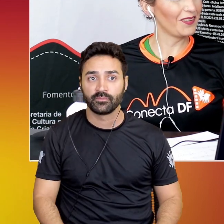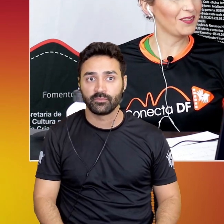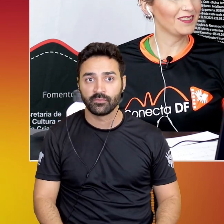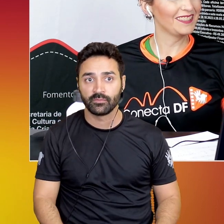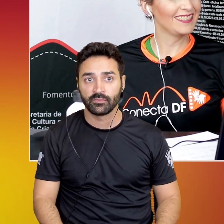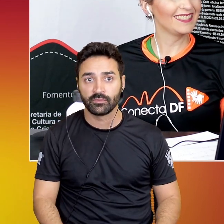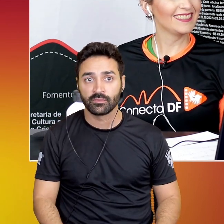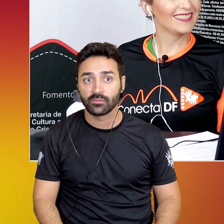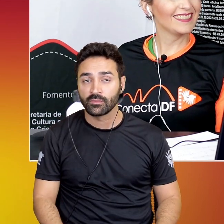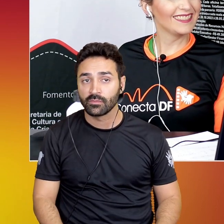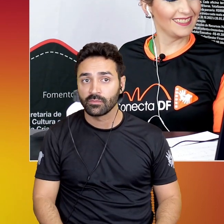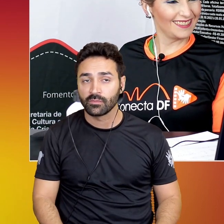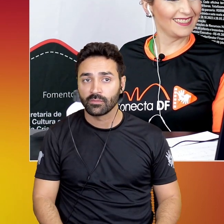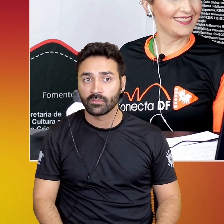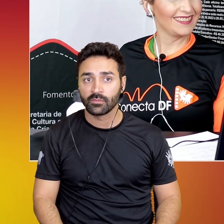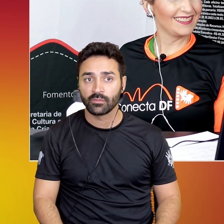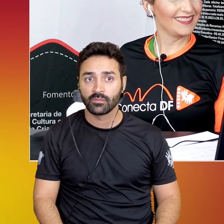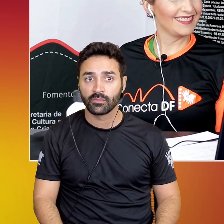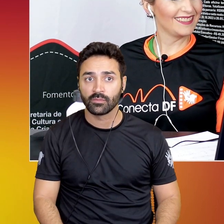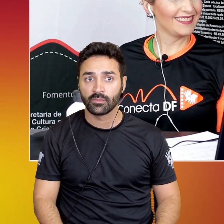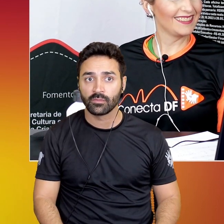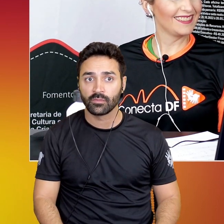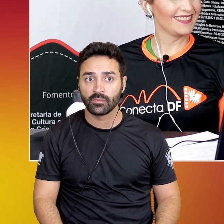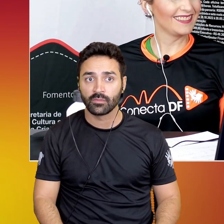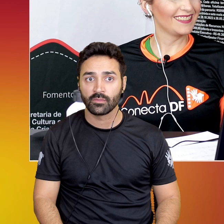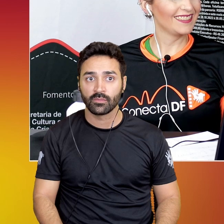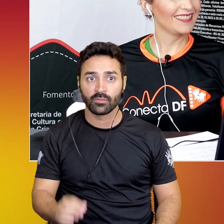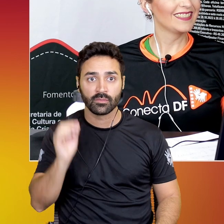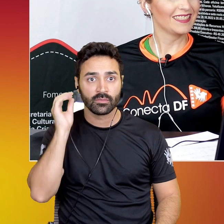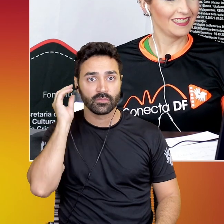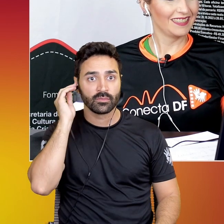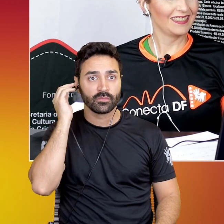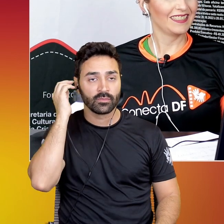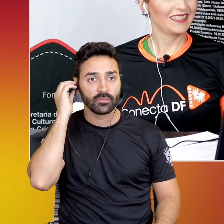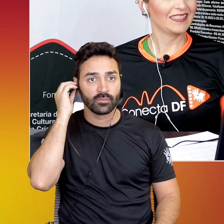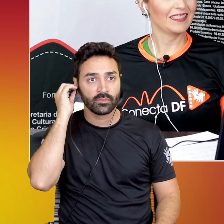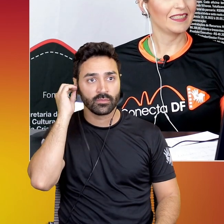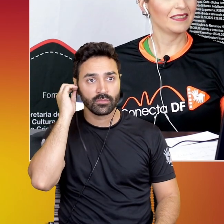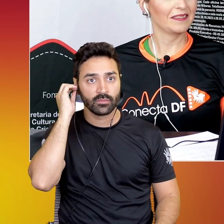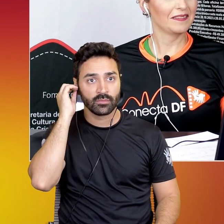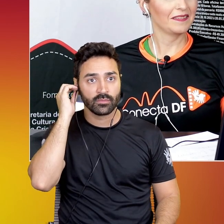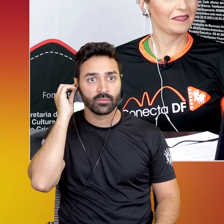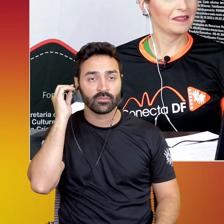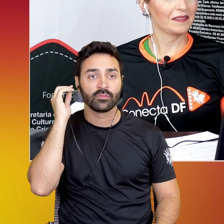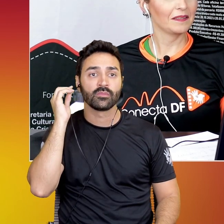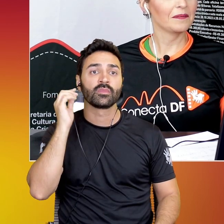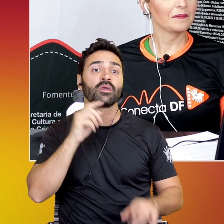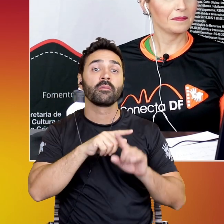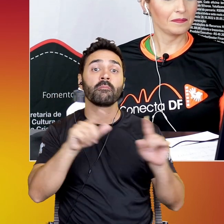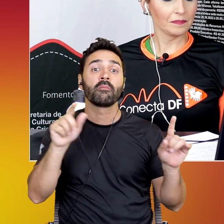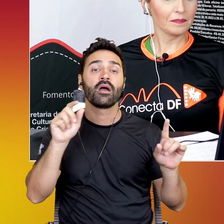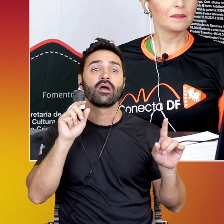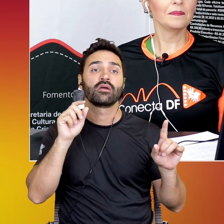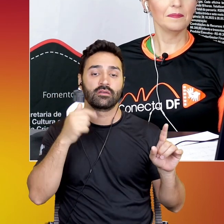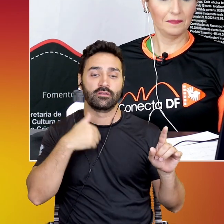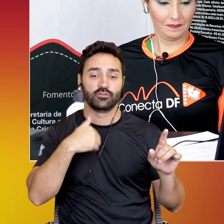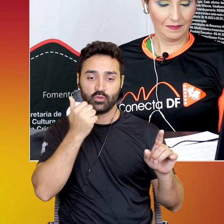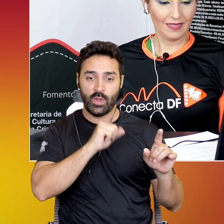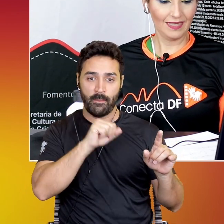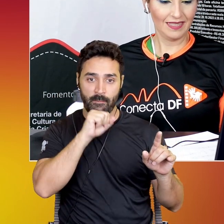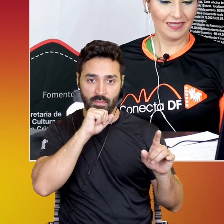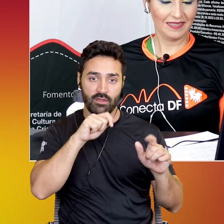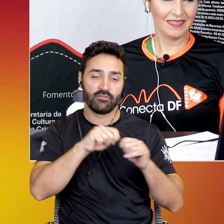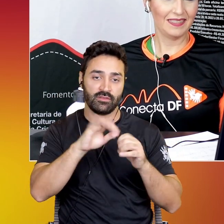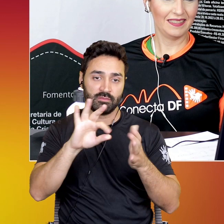Tá bom? Sim, deixa eu... Tipo, a pessoa chega para falar com ela, sou a mãe dela, eu que matriculei, que eu